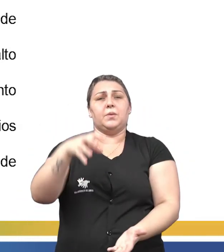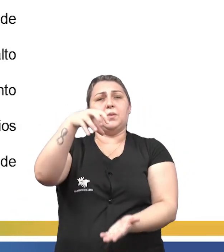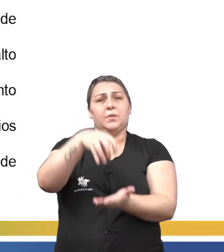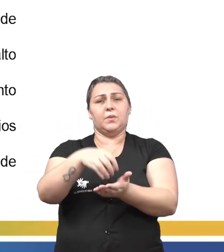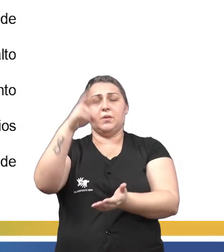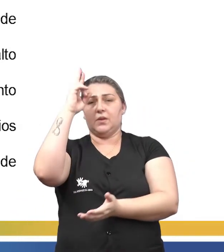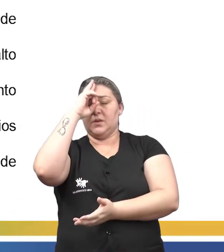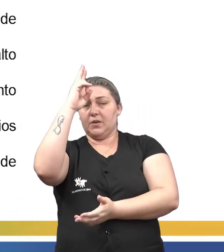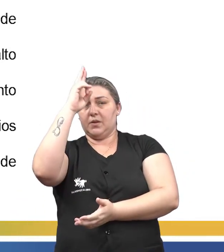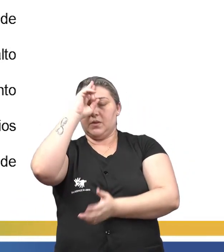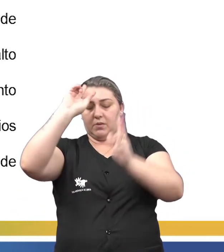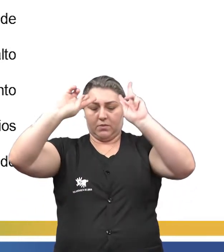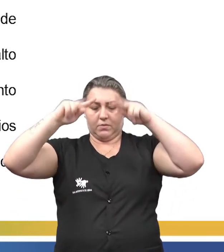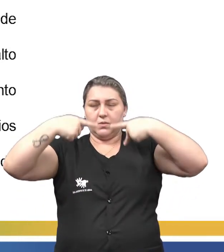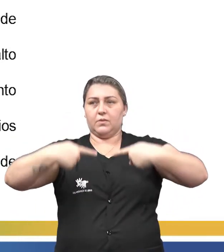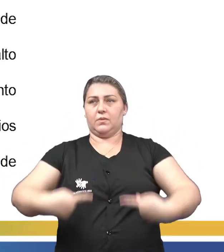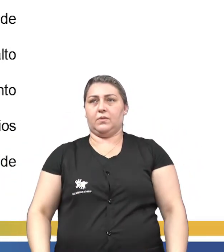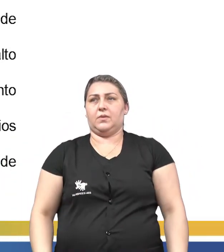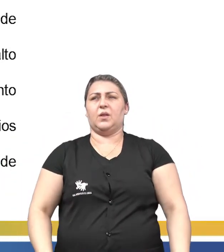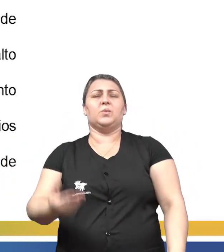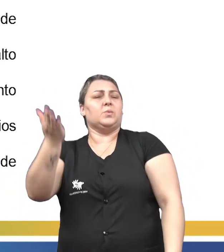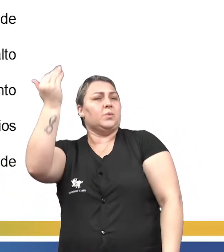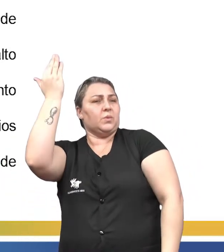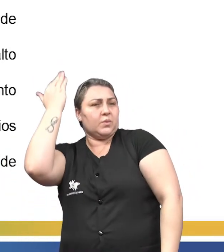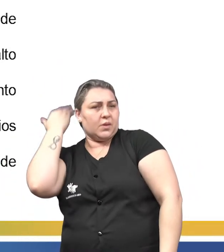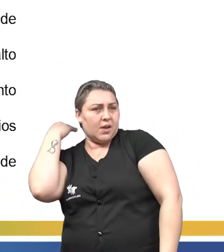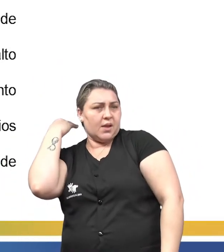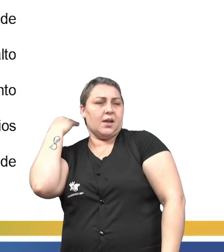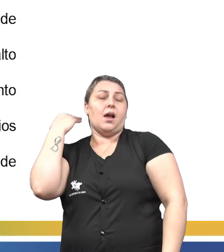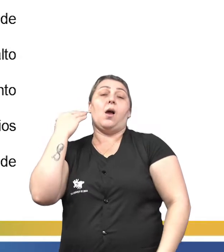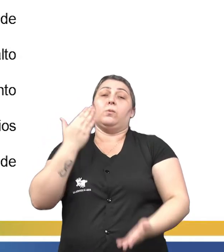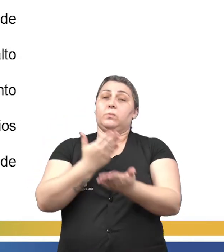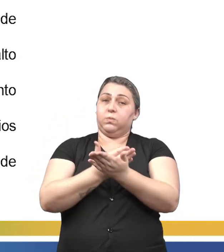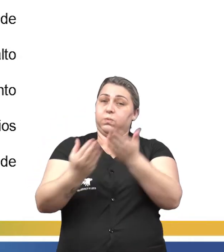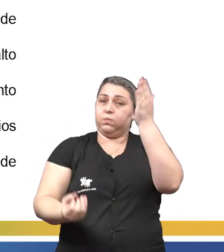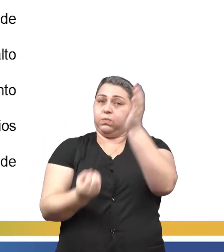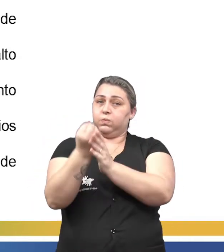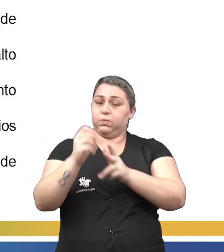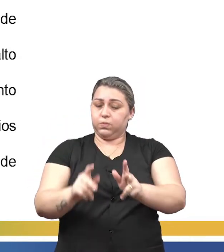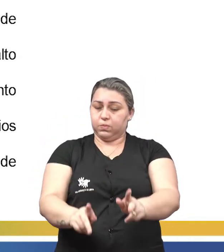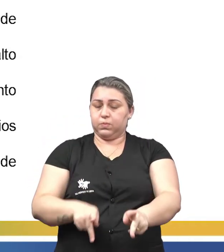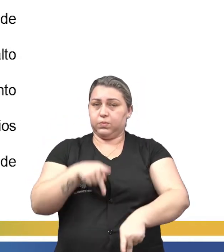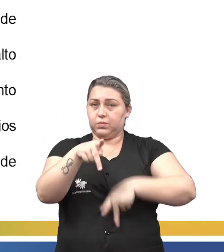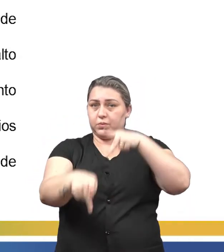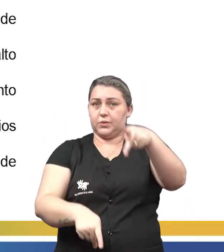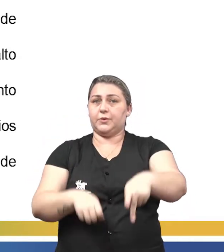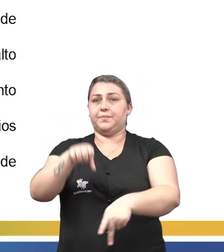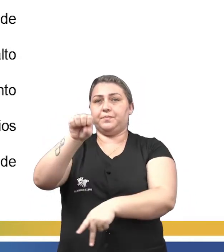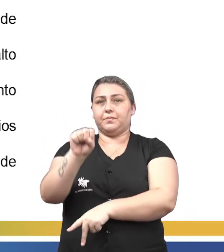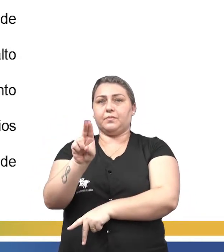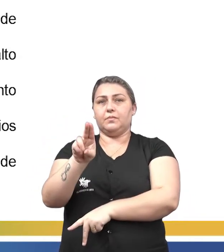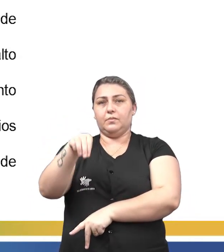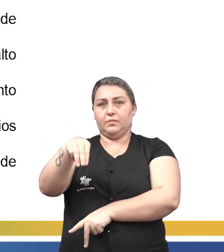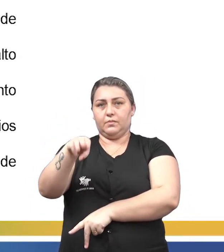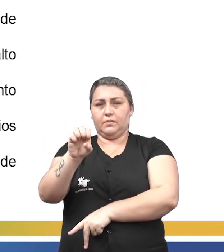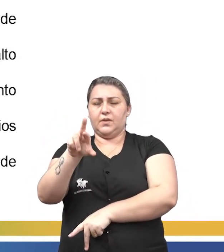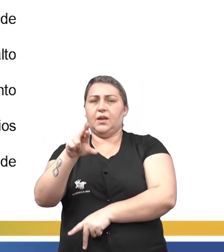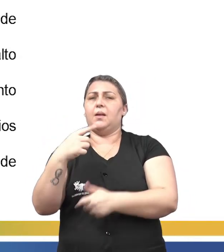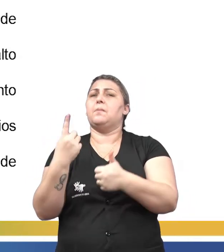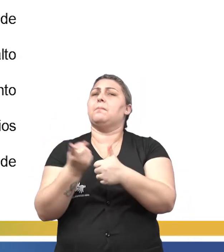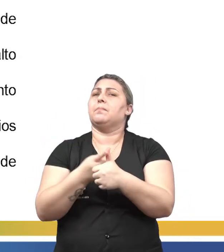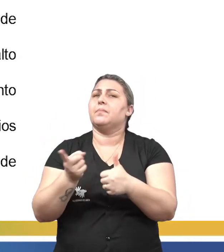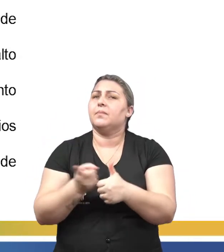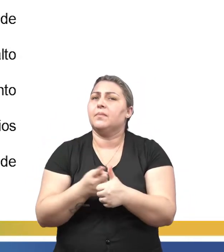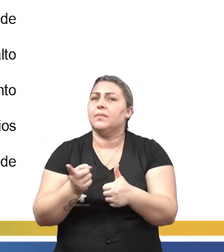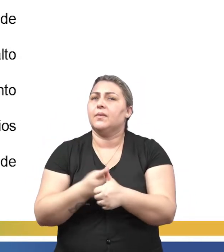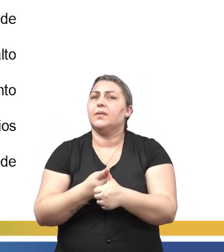da humanidade. Na antiguidade, foi berço da civilização sumeriana devido ao fato de ser